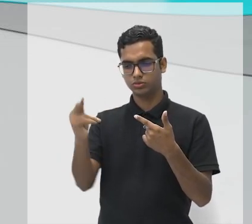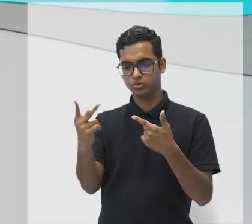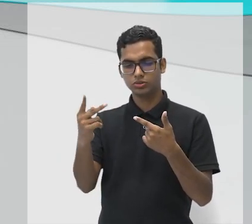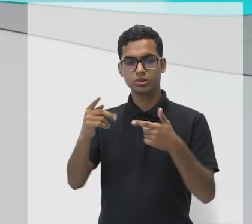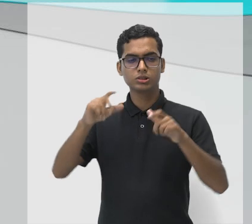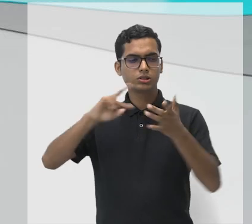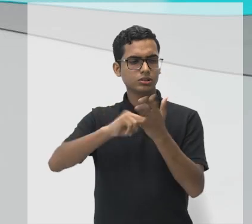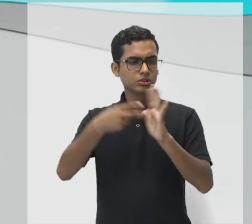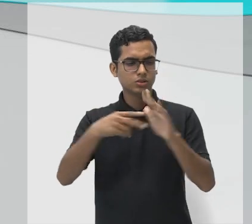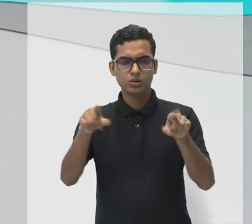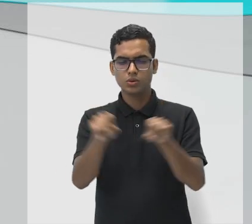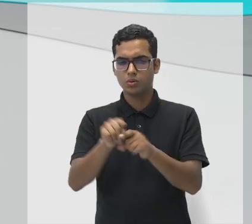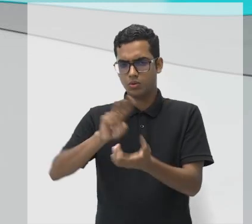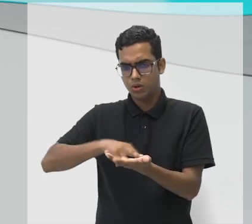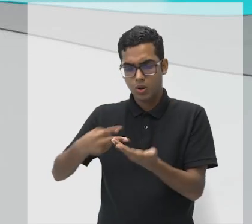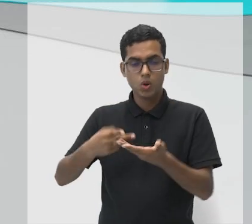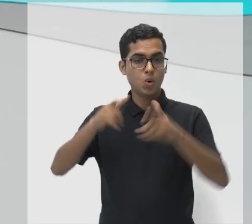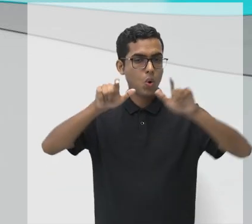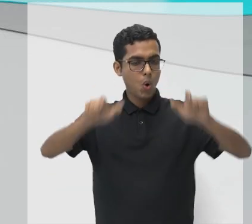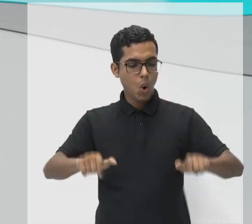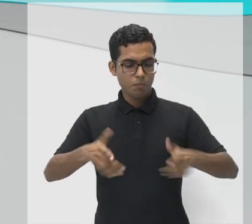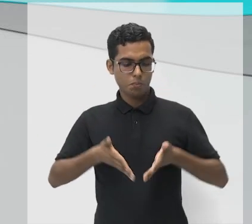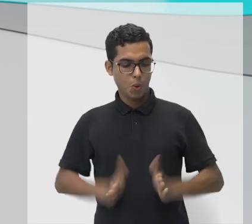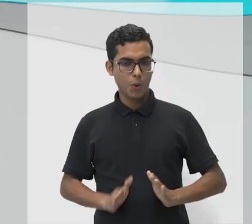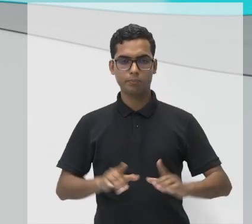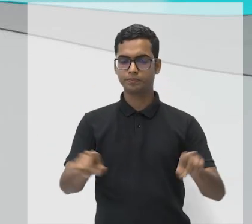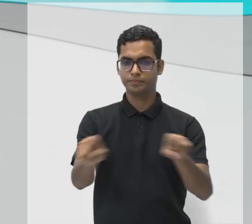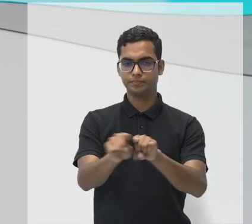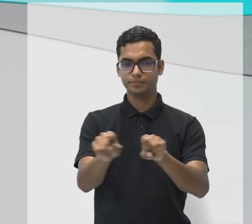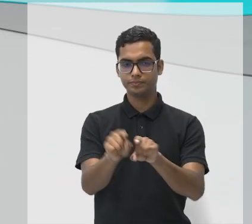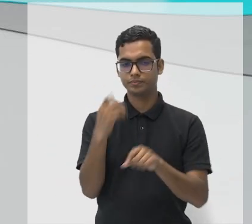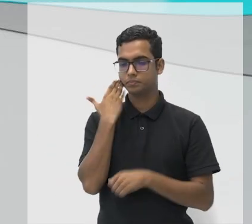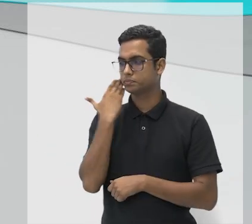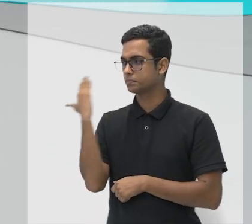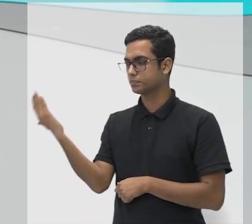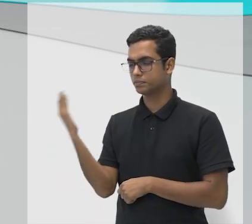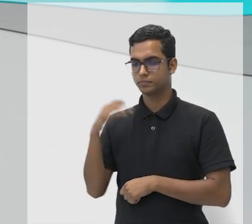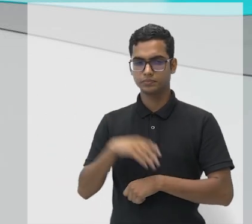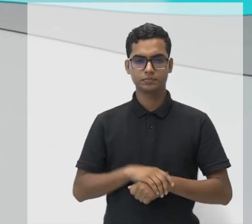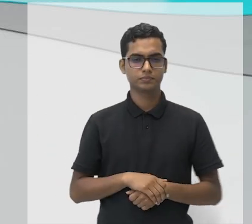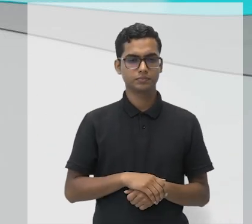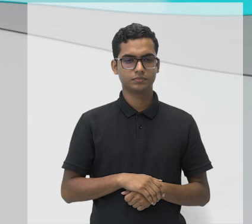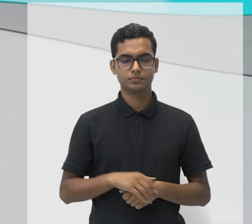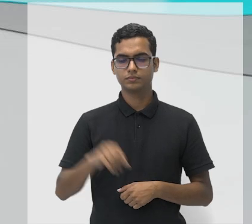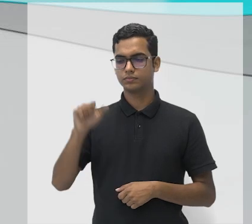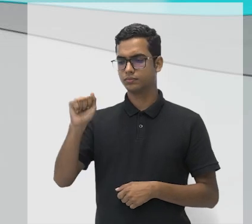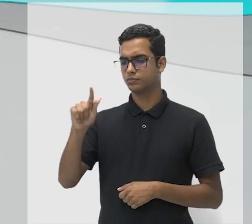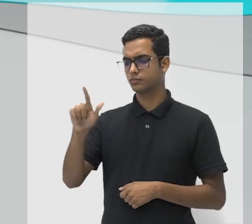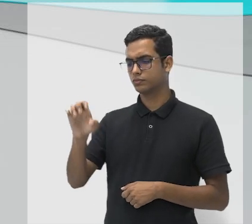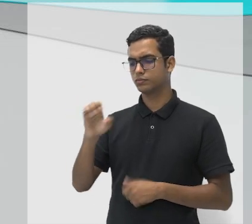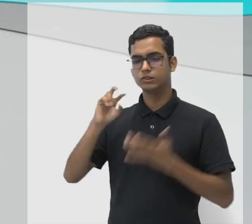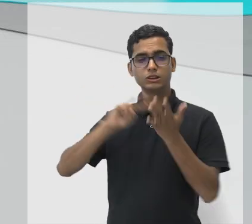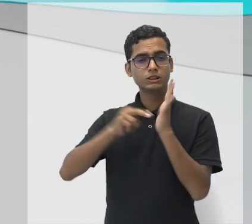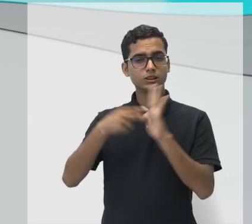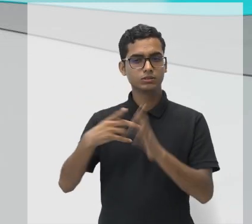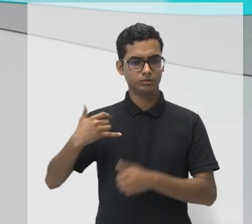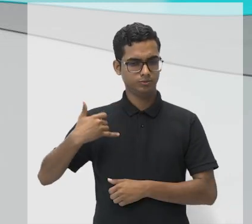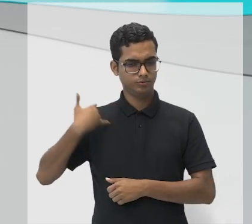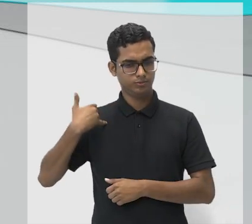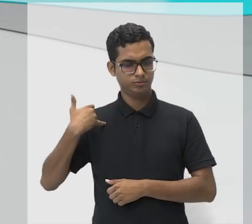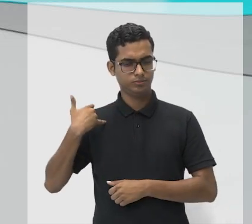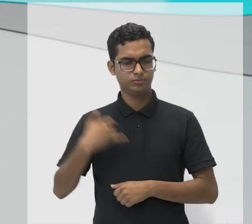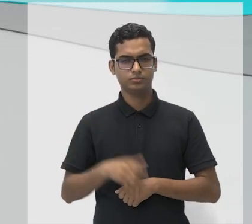nascimento, tá? Aí na sequência eu vou ter, olha só, age, que é a idade. Quando eu quero saber, né, a palavrinha age é relacionado à